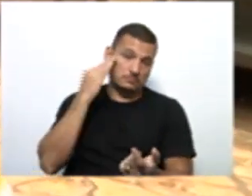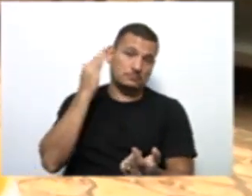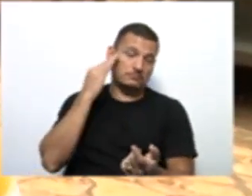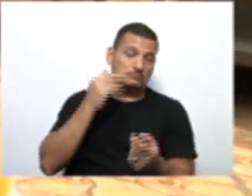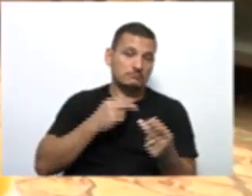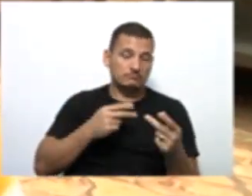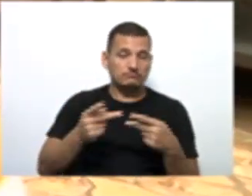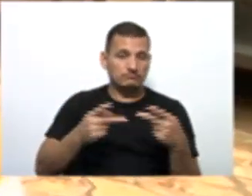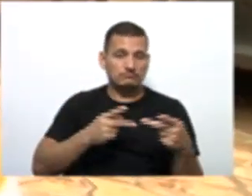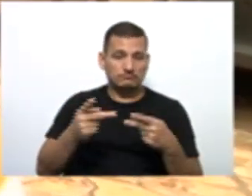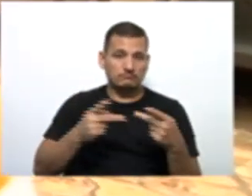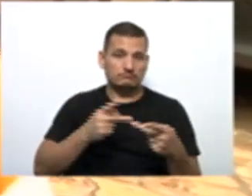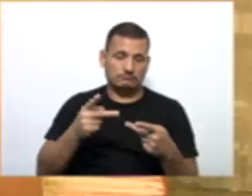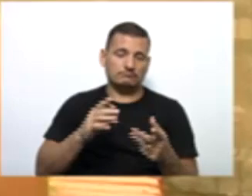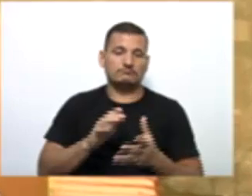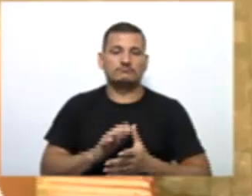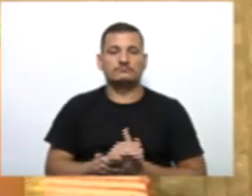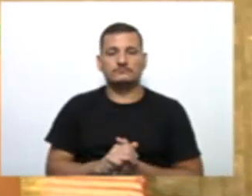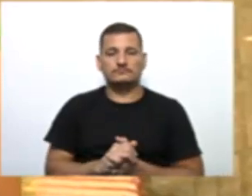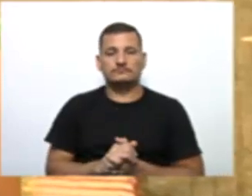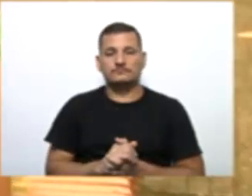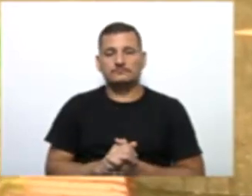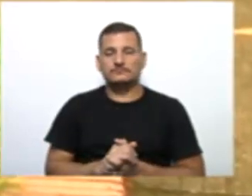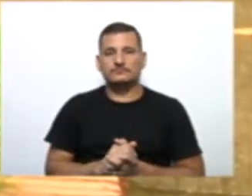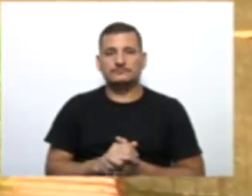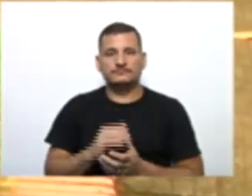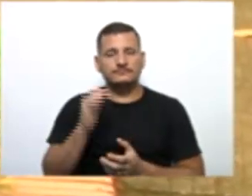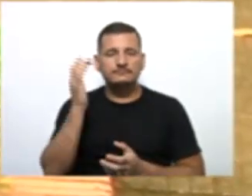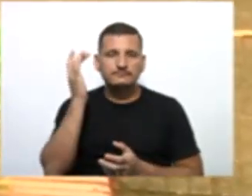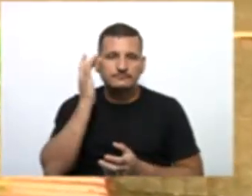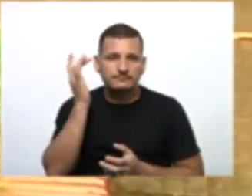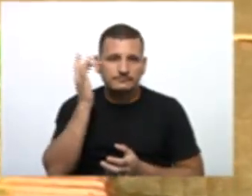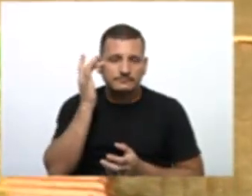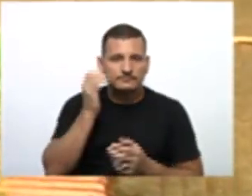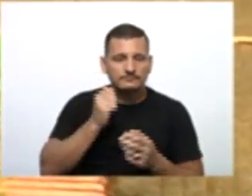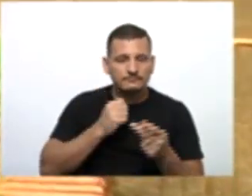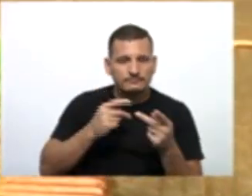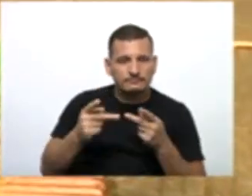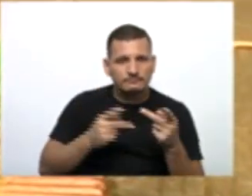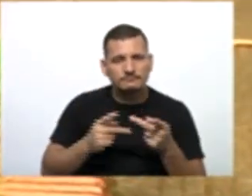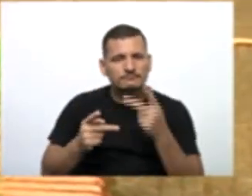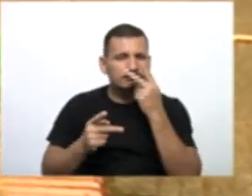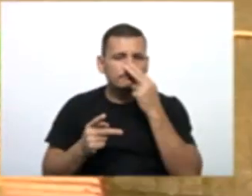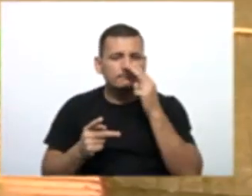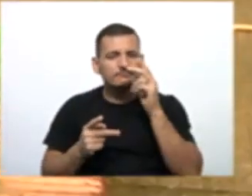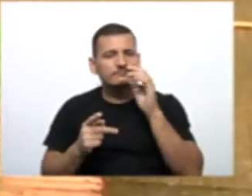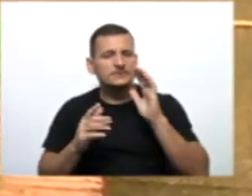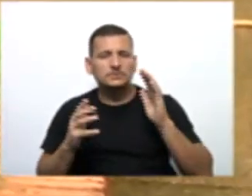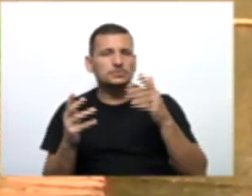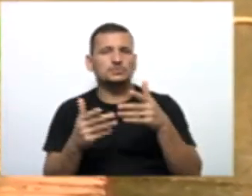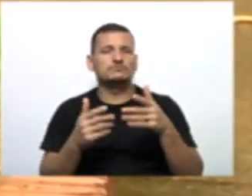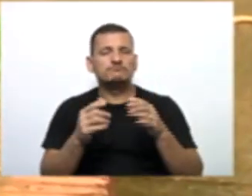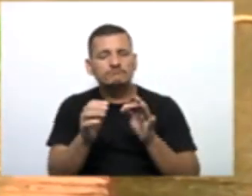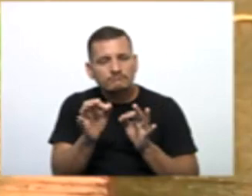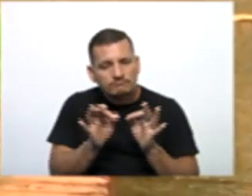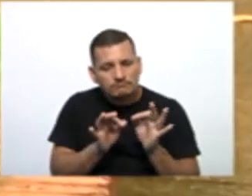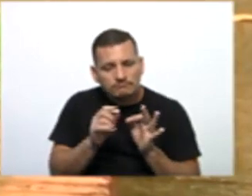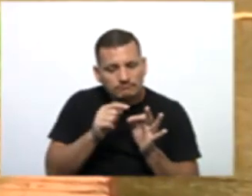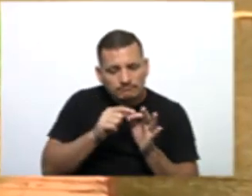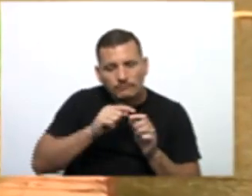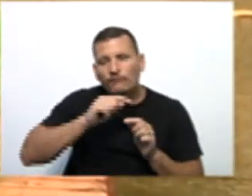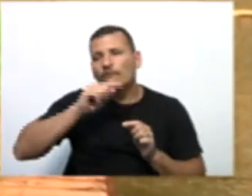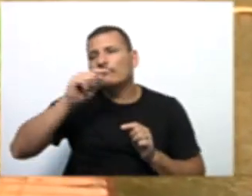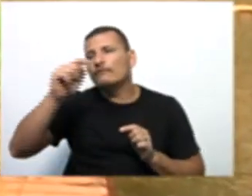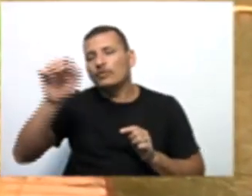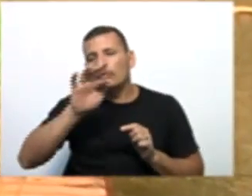Uma meta a ser alcançada, um objetivo. Eu acho que projeto é tudo que a gente planeja para o futuro, assim, tanto para o futuro quanto